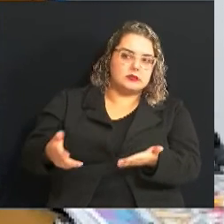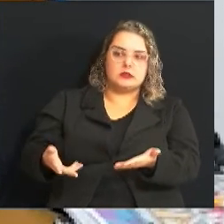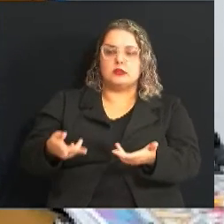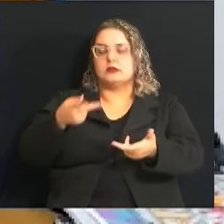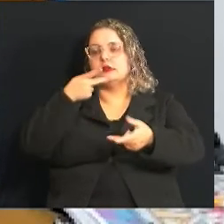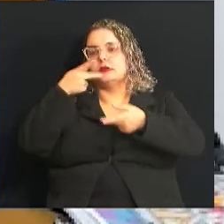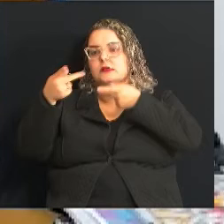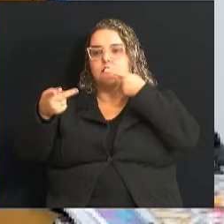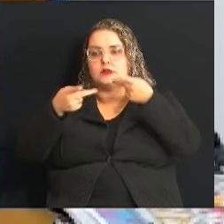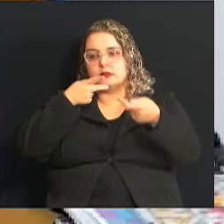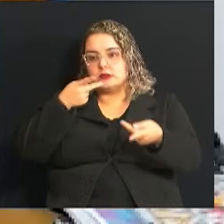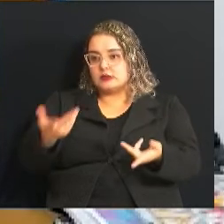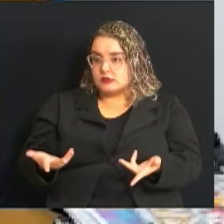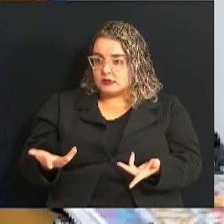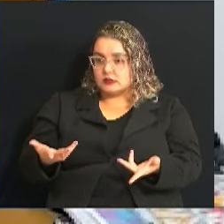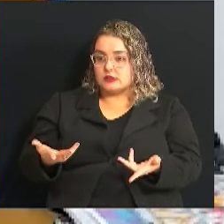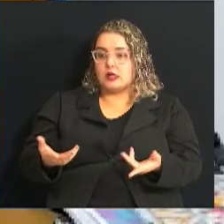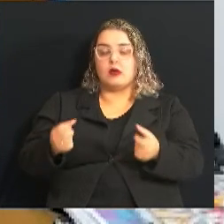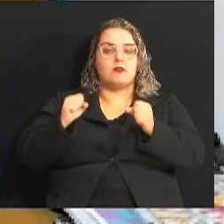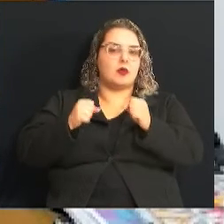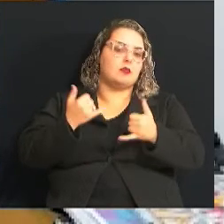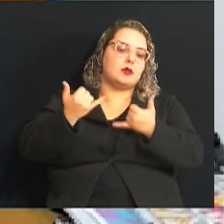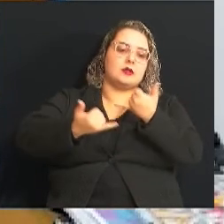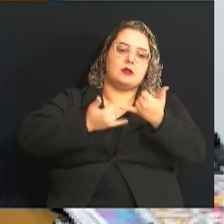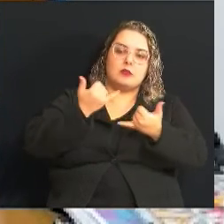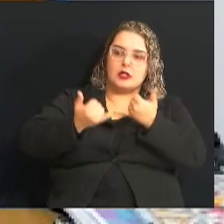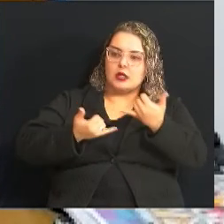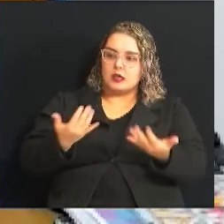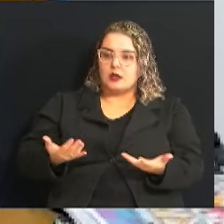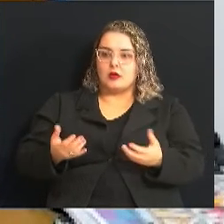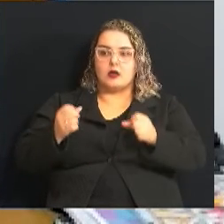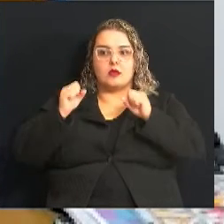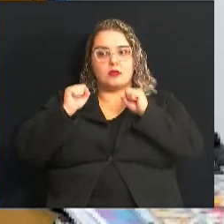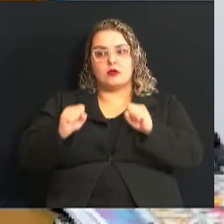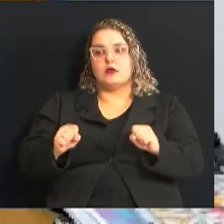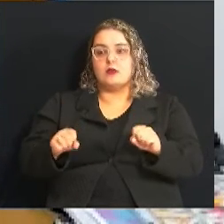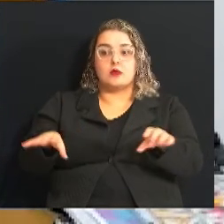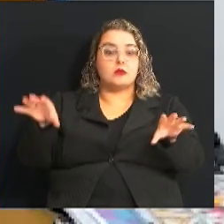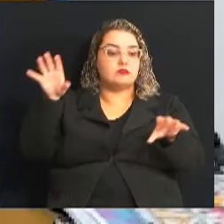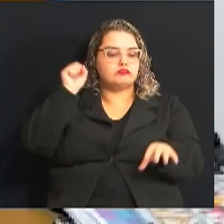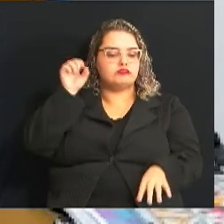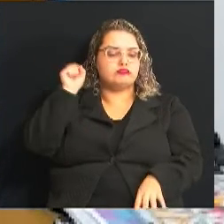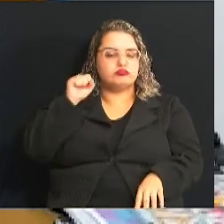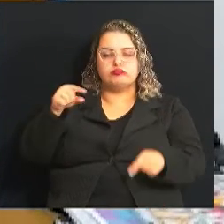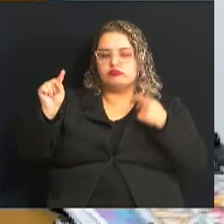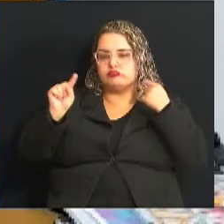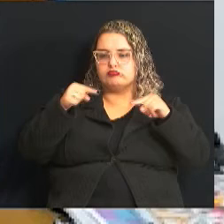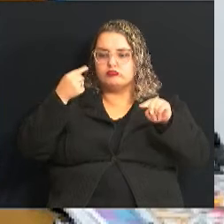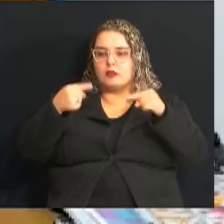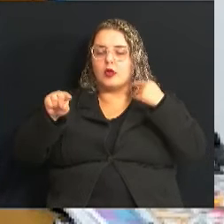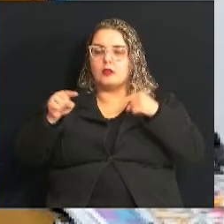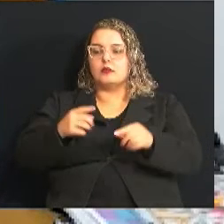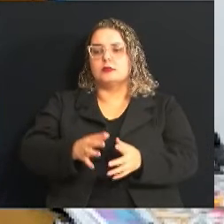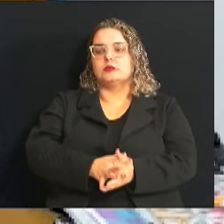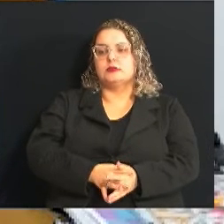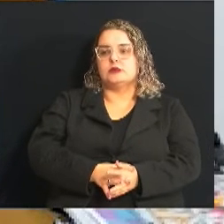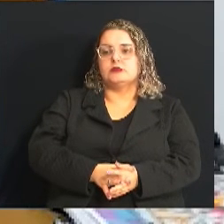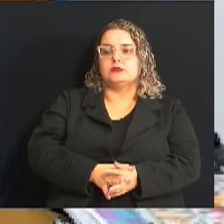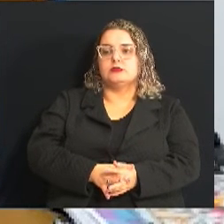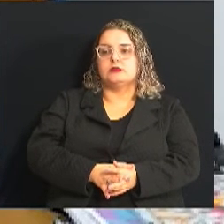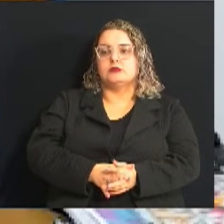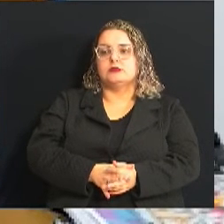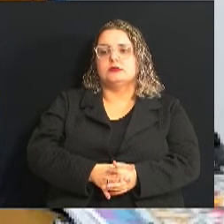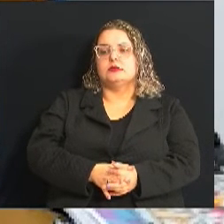falar, que ela vai poder brincar, que ela vai poder ouvir música, tem uma questão sobre música. Então, uma forma